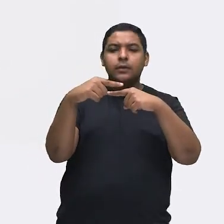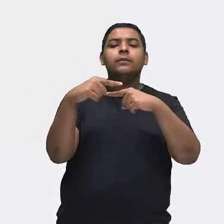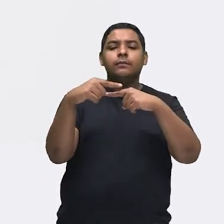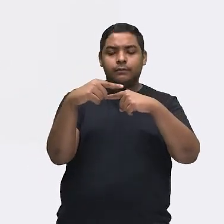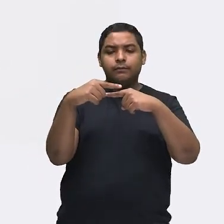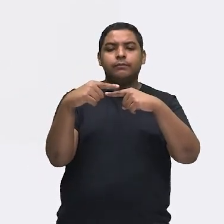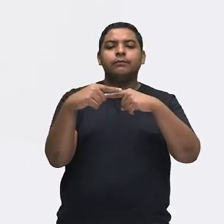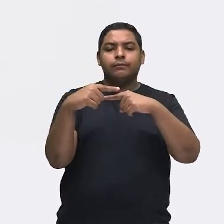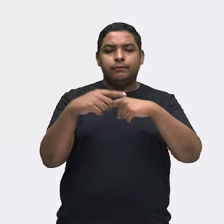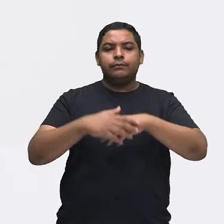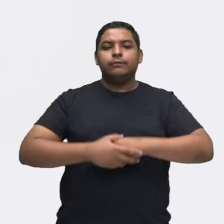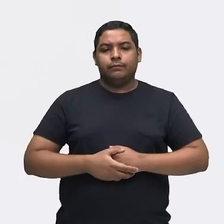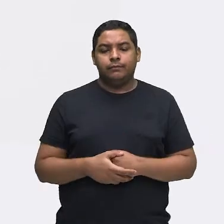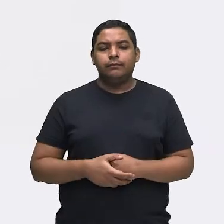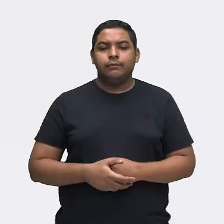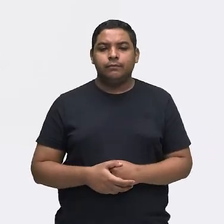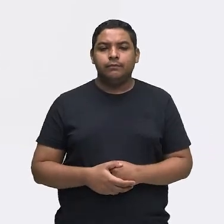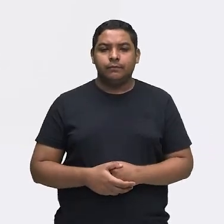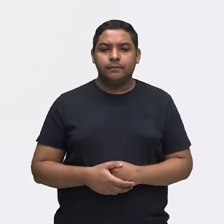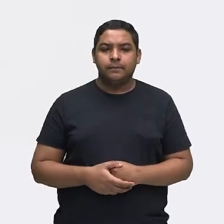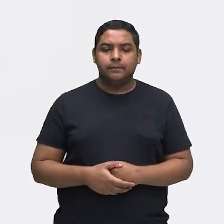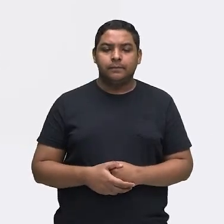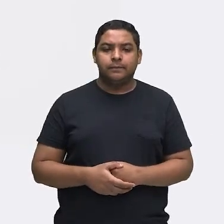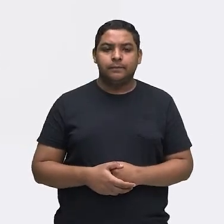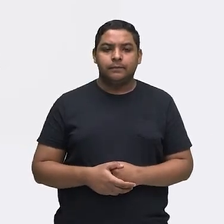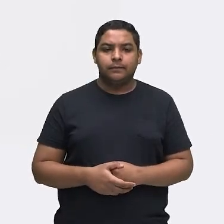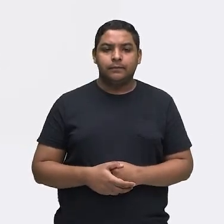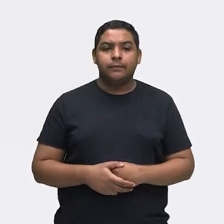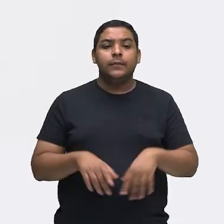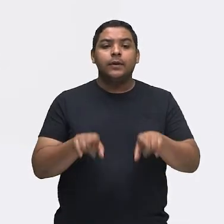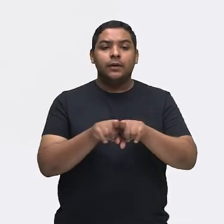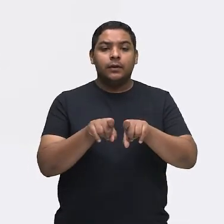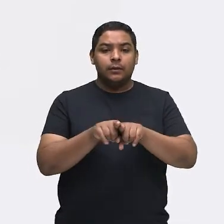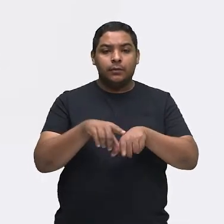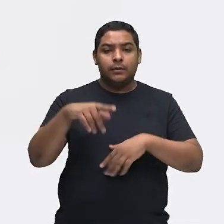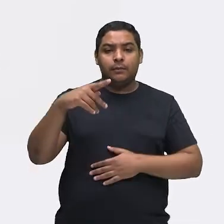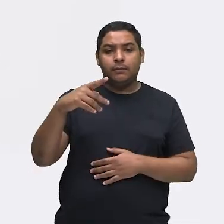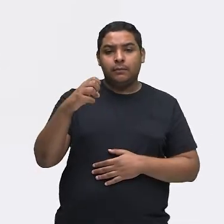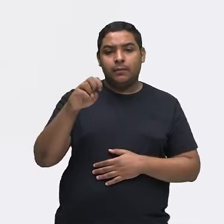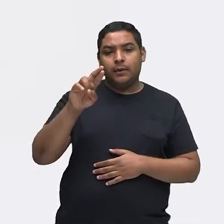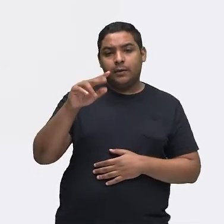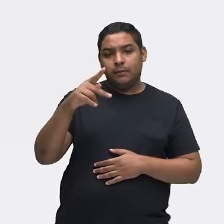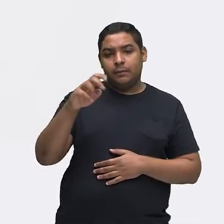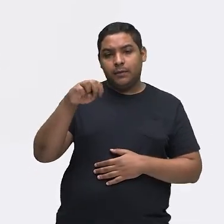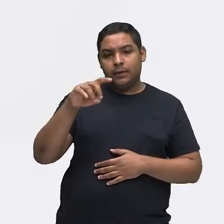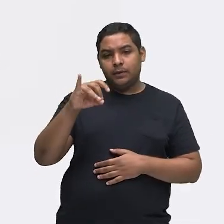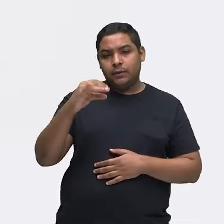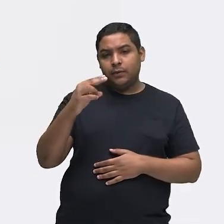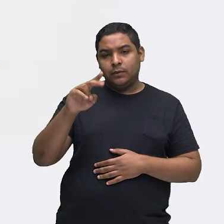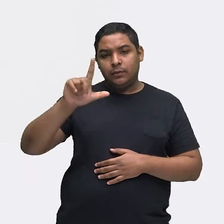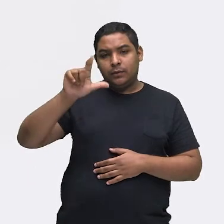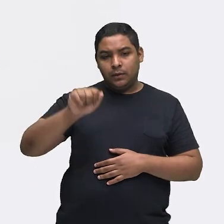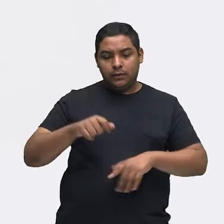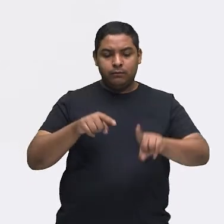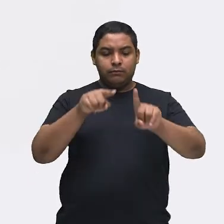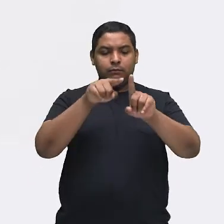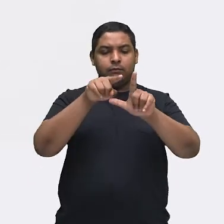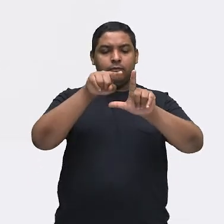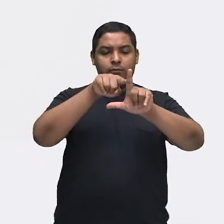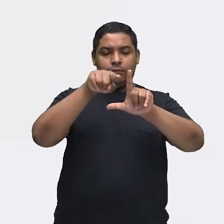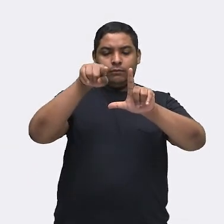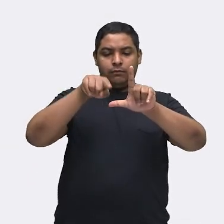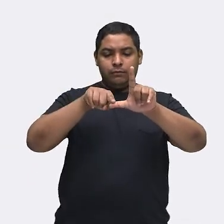Então, contradireção, ela pode ser e perpendicular, quando ela faz um ângulo de 90 graus, não é isso? Então,